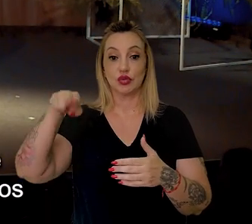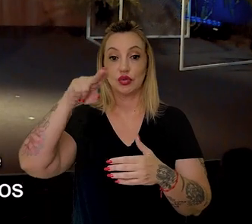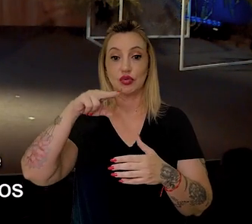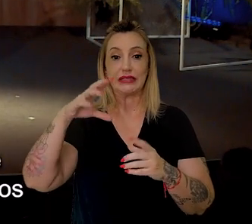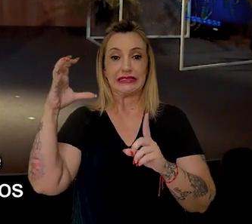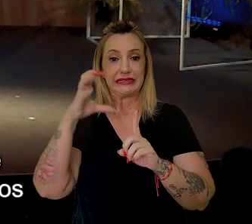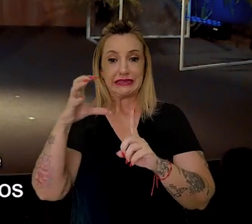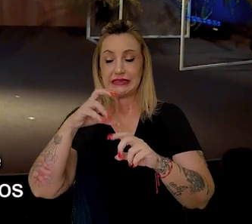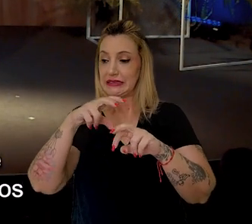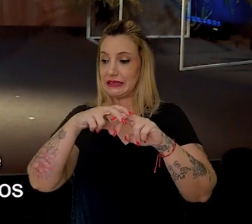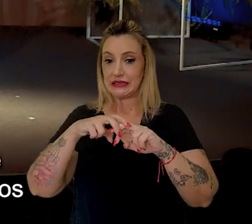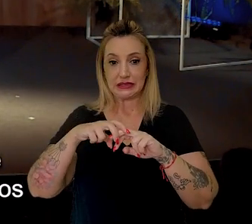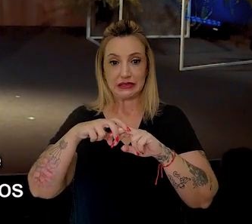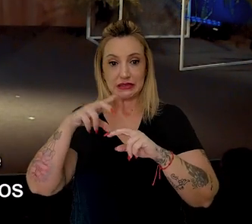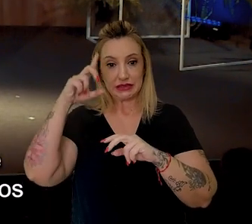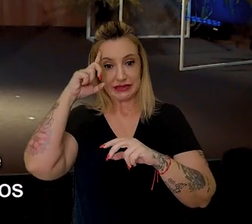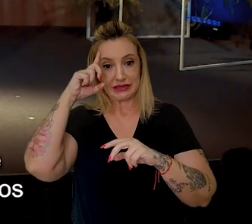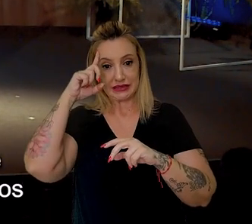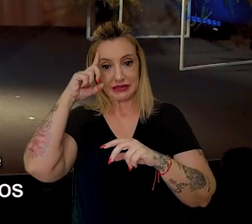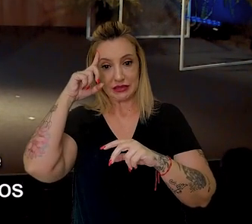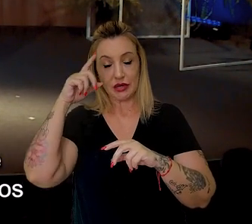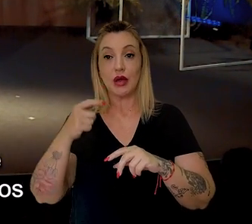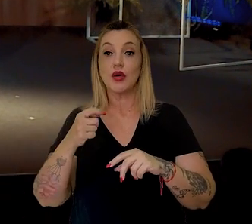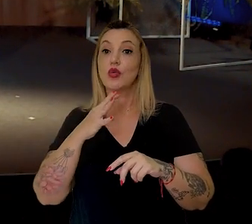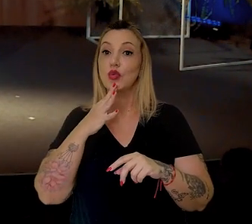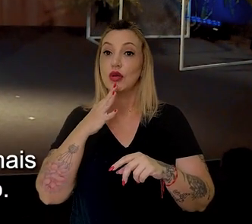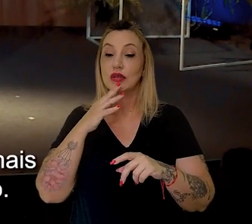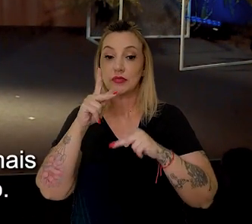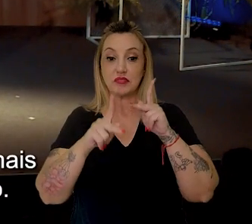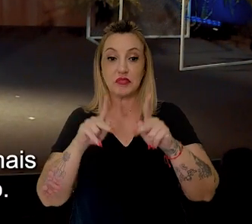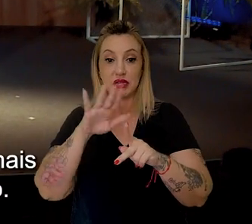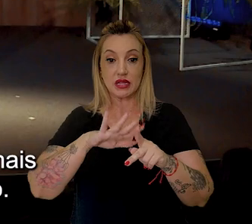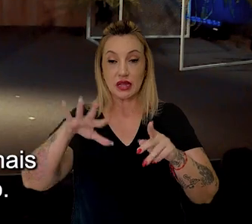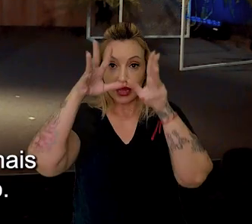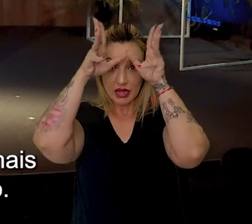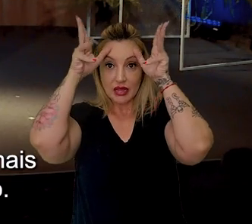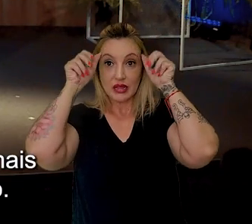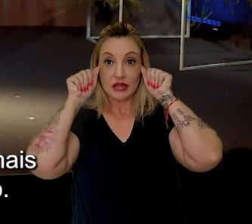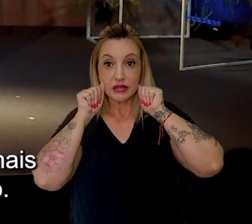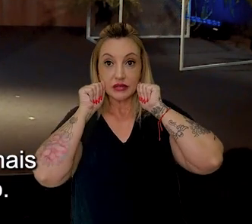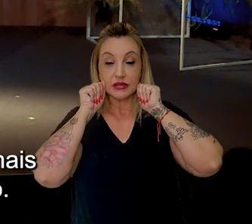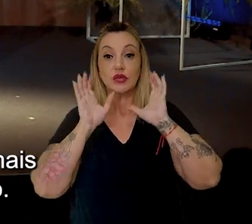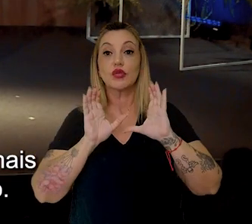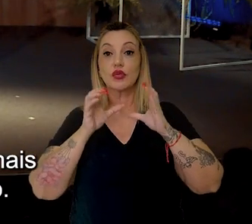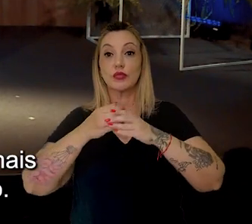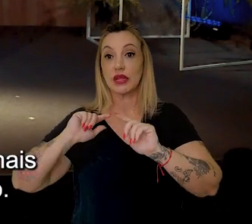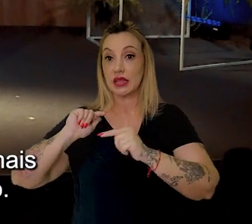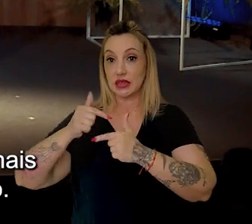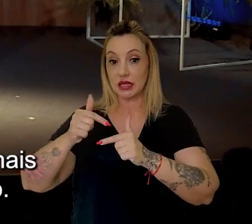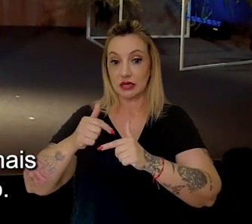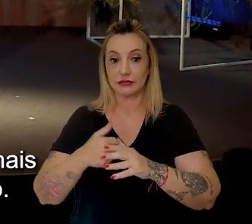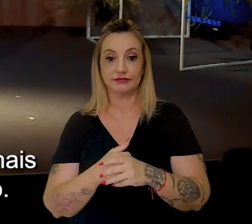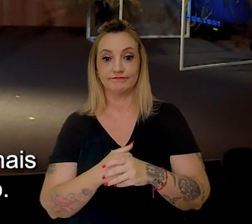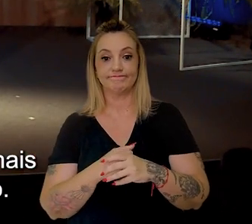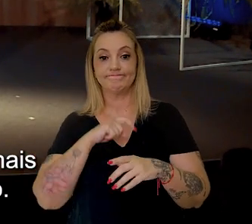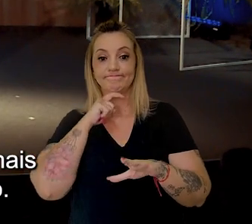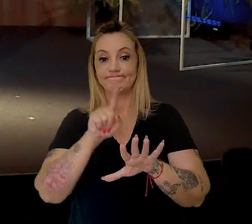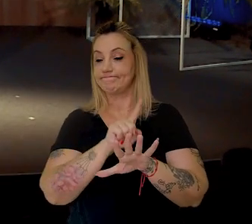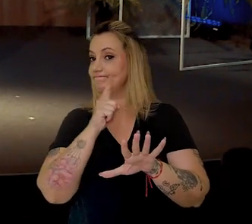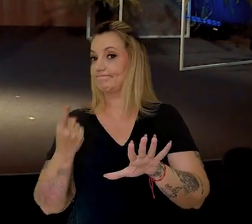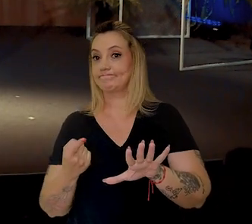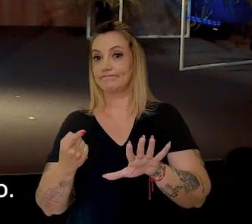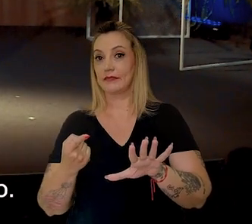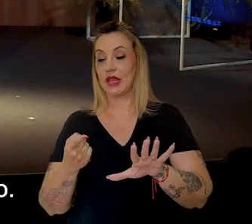muita pressão por conta da bem dos povos conhecimento dos povos indígenas n comunidades tradicionais ninguém fica fora dessa